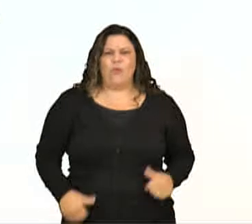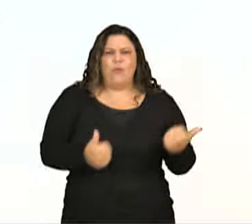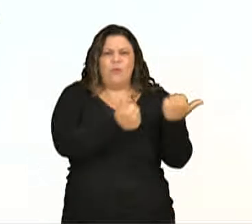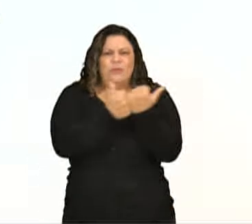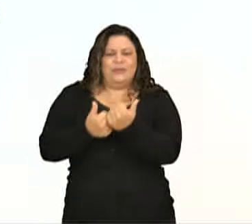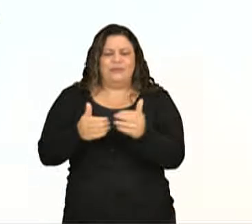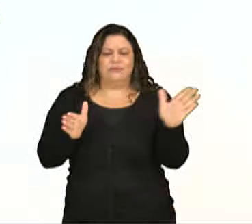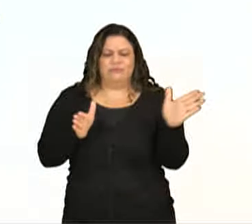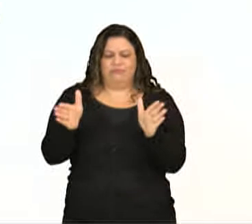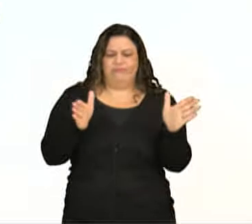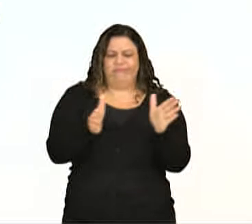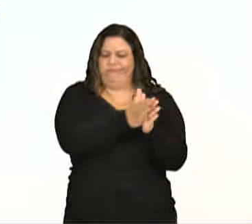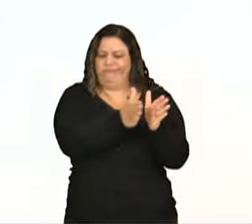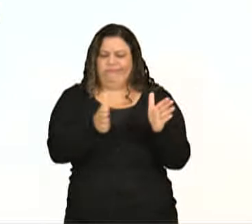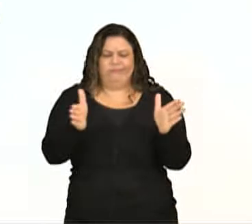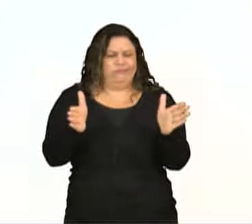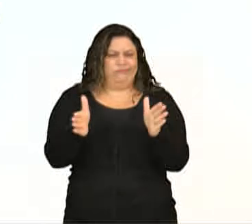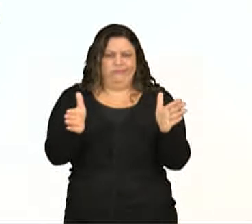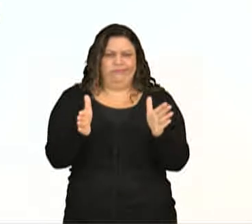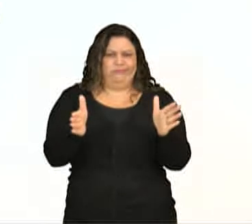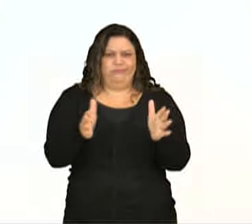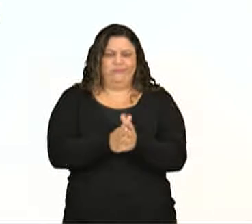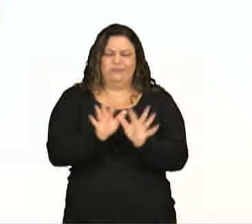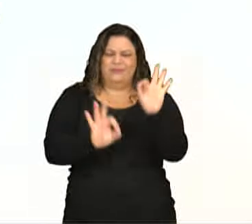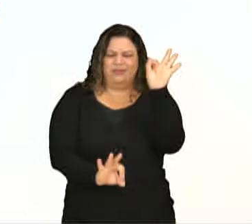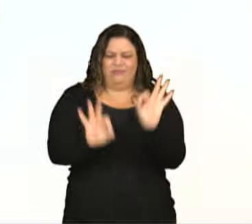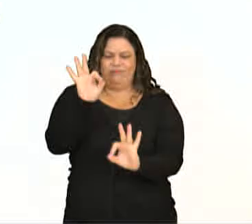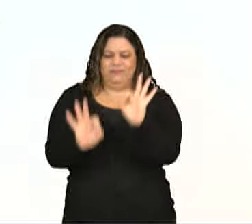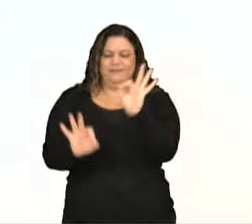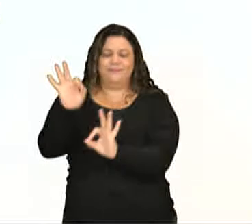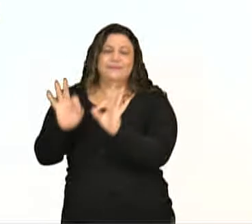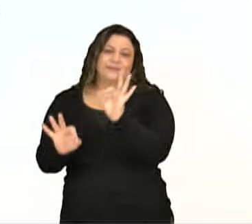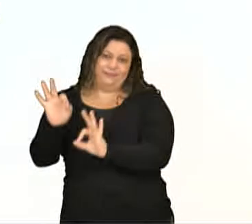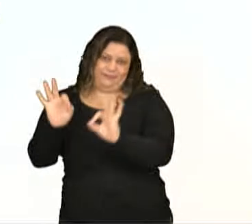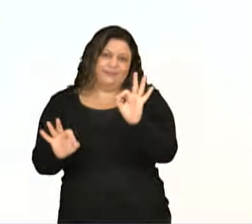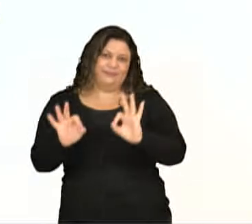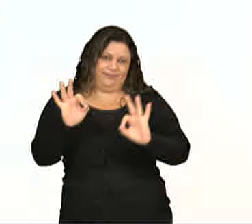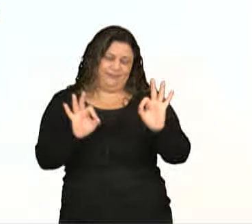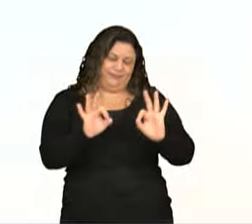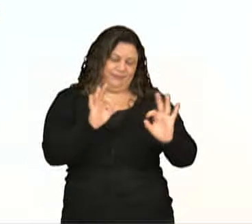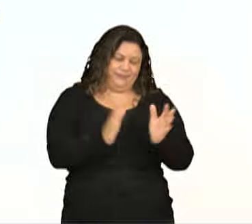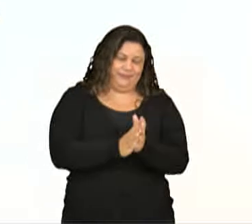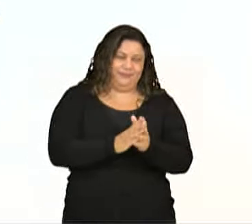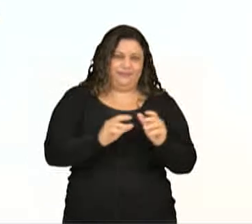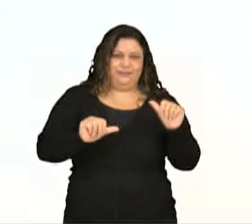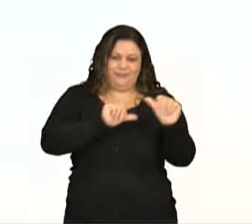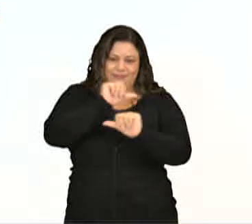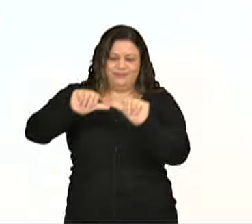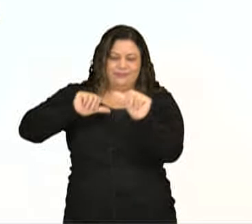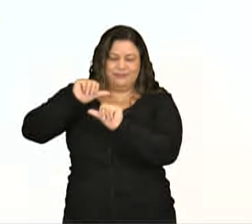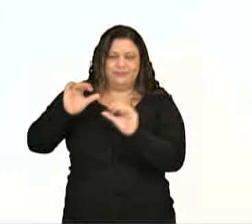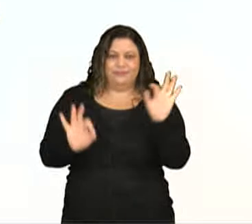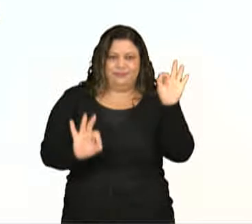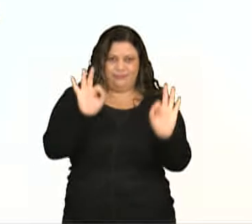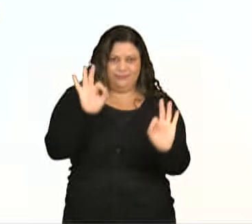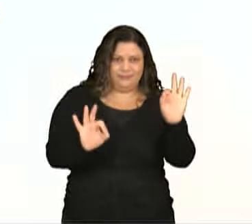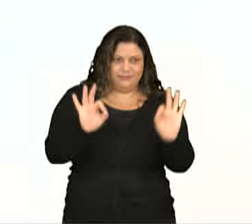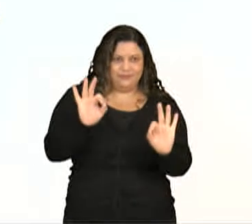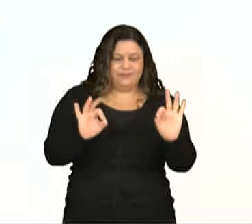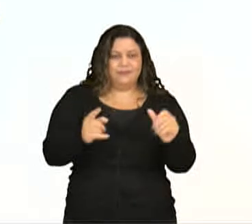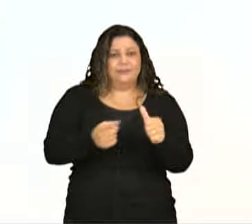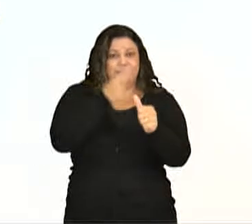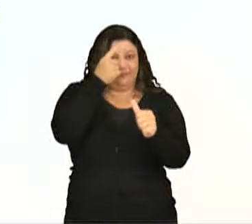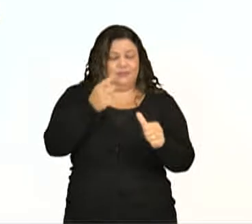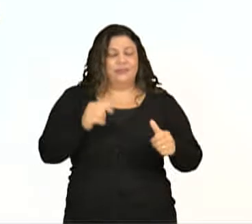algo que deveria ficar um tempo até arrumar a casa, até ajeitar tudo e fazer as mudanças necessárias. Esse primeiro governo